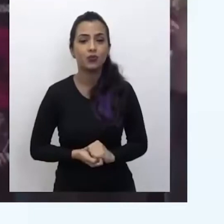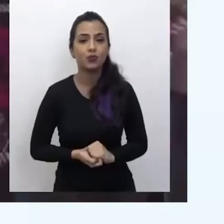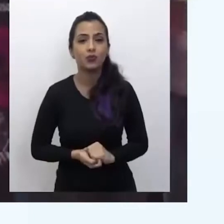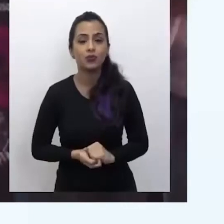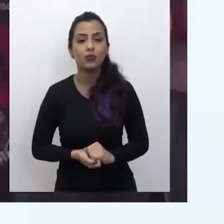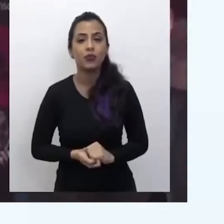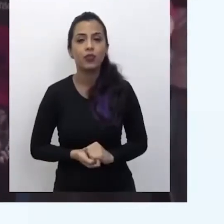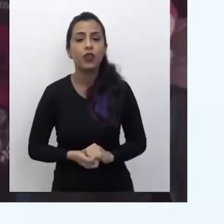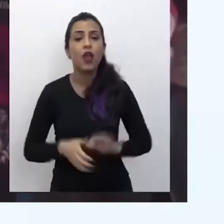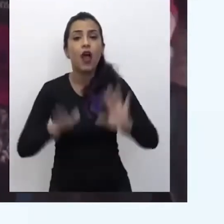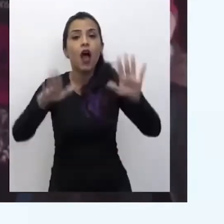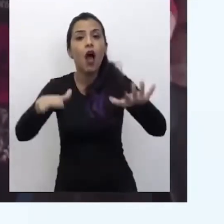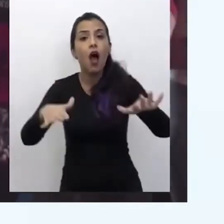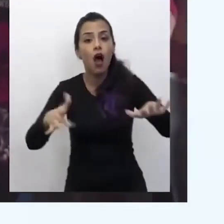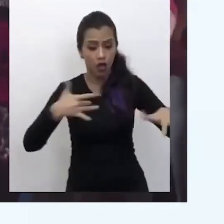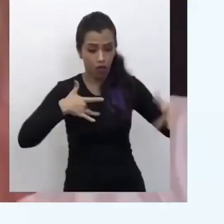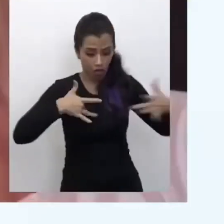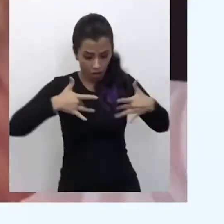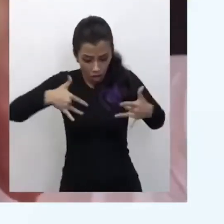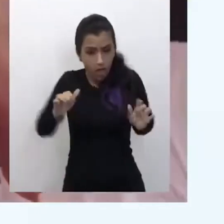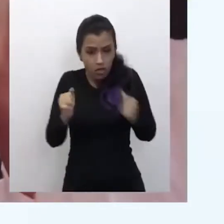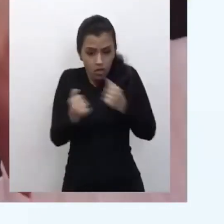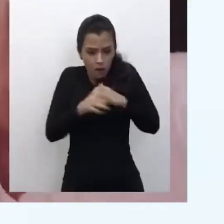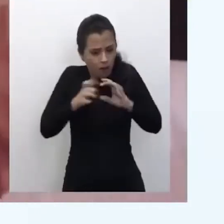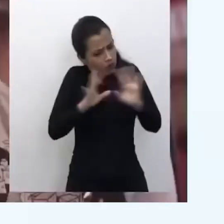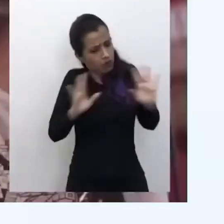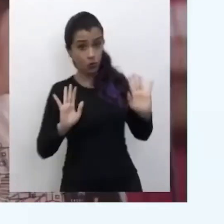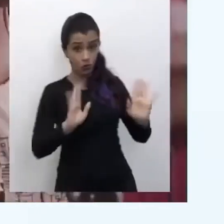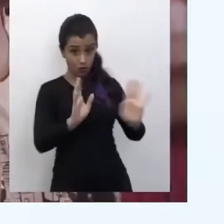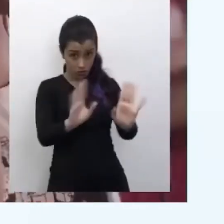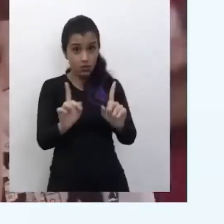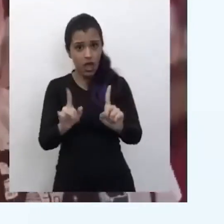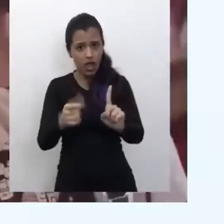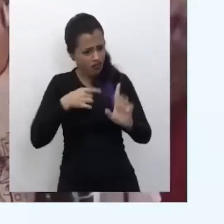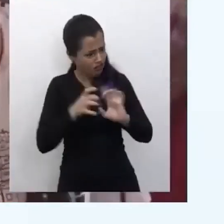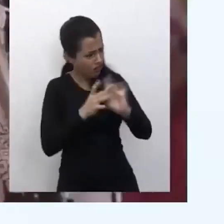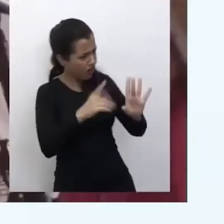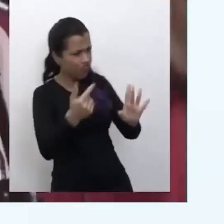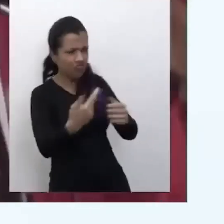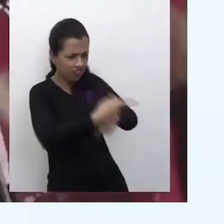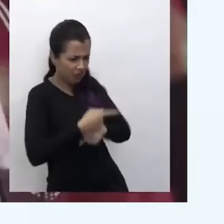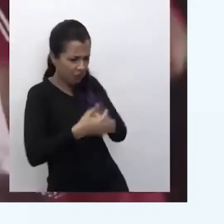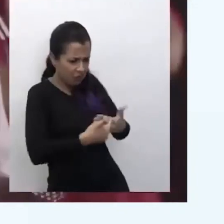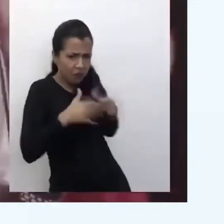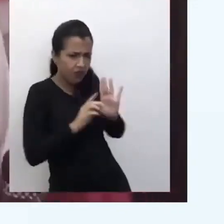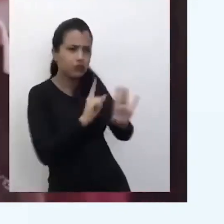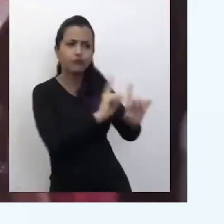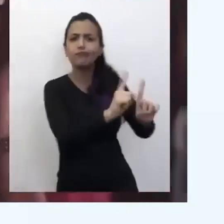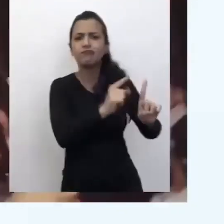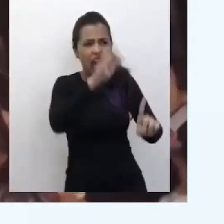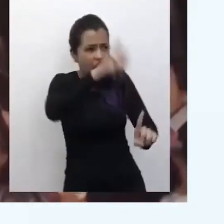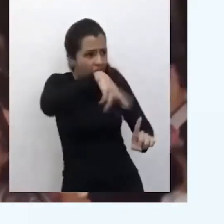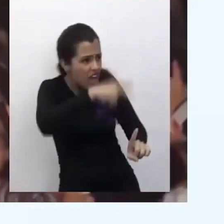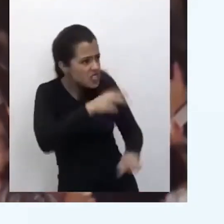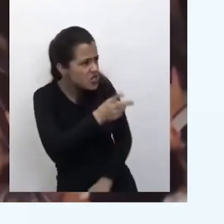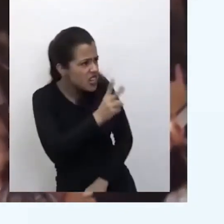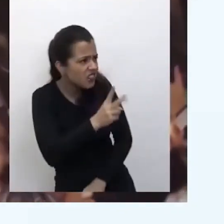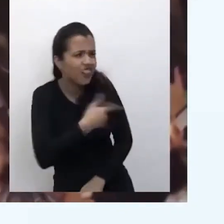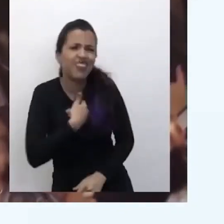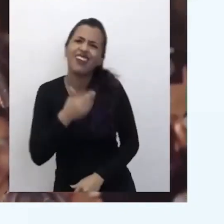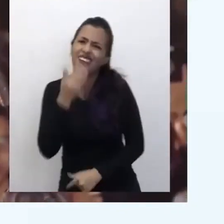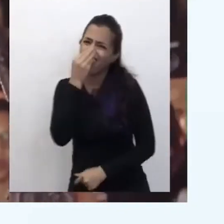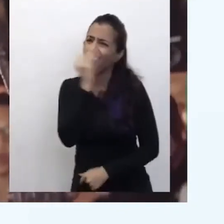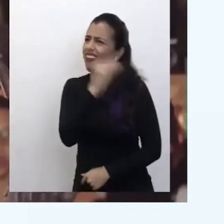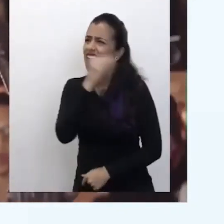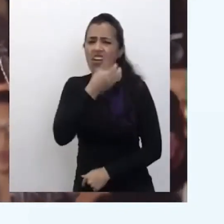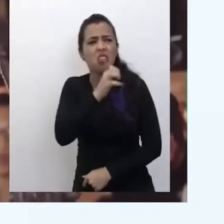Então entenda, não encosta, não toca, não rela, não abraça sem permissão, não te dei bola, não vem procurar brecha, você não tem sempre razão, não me amola, não vou te dar bola, não